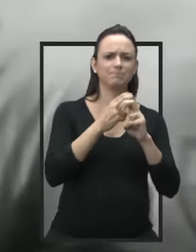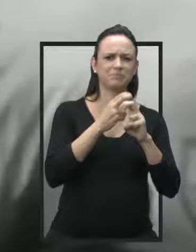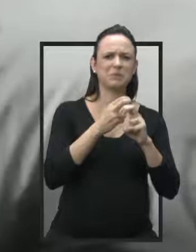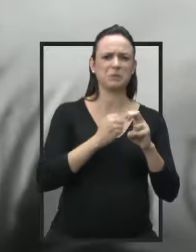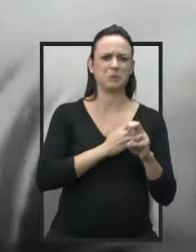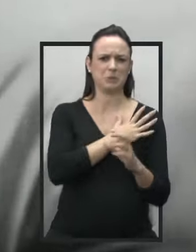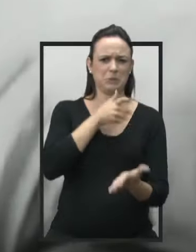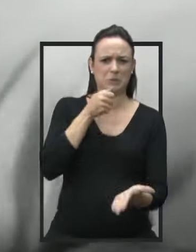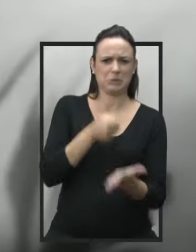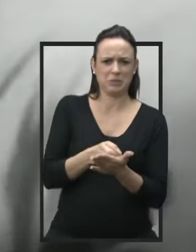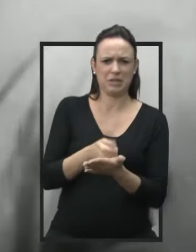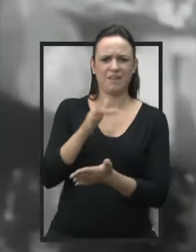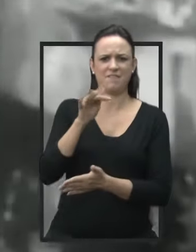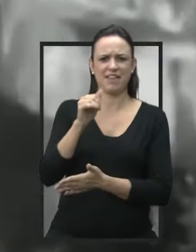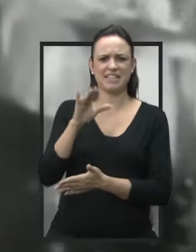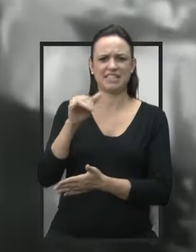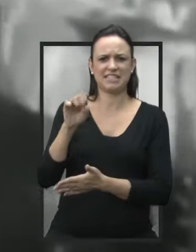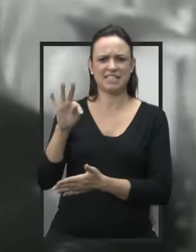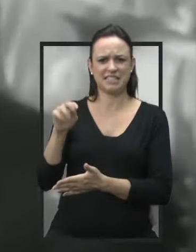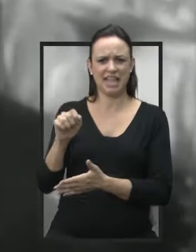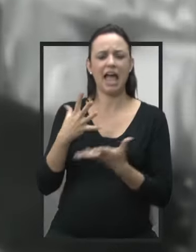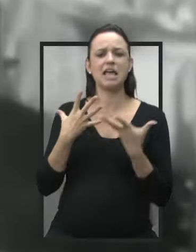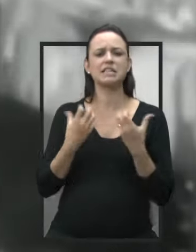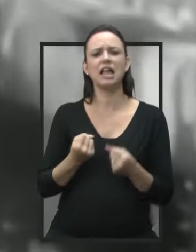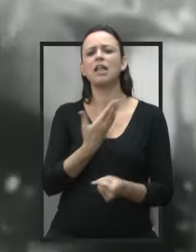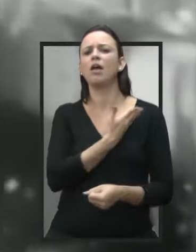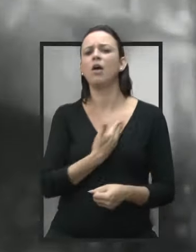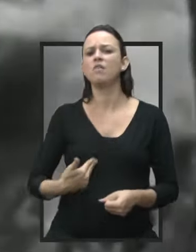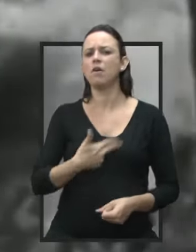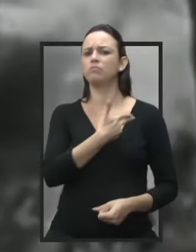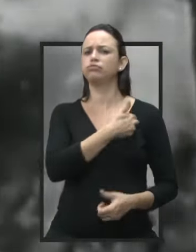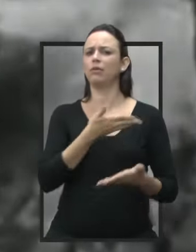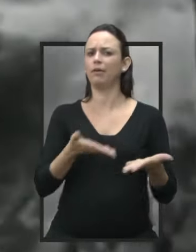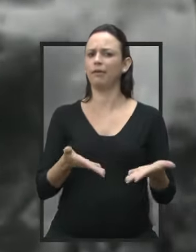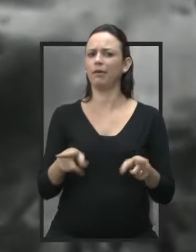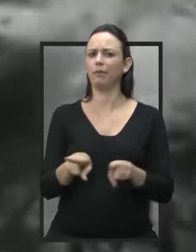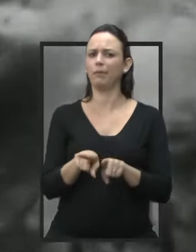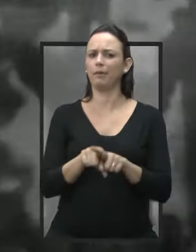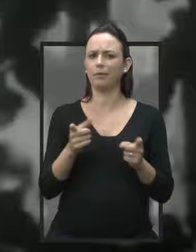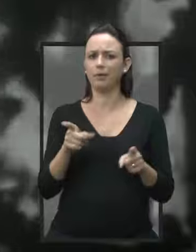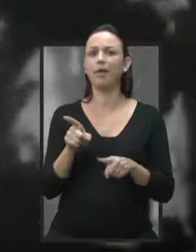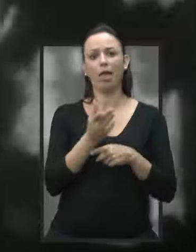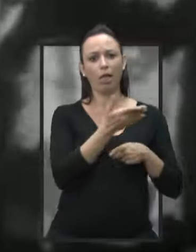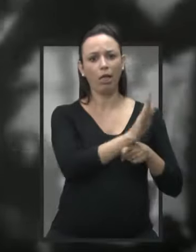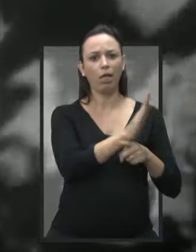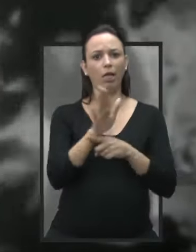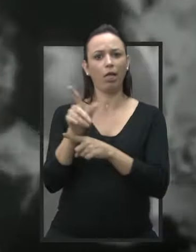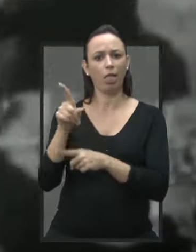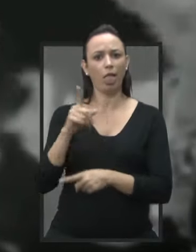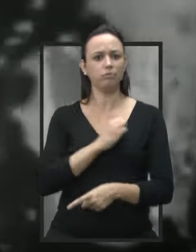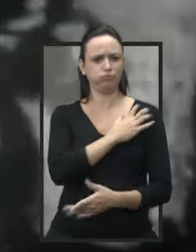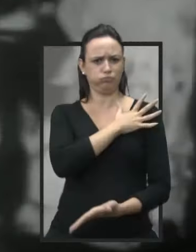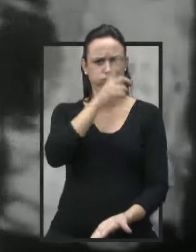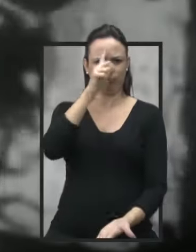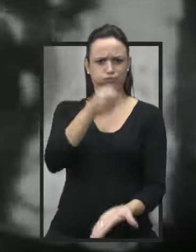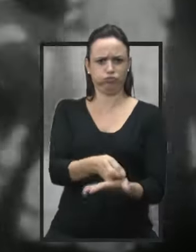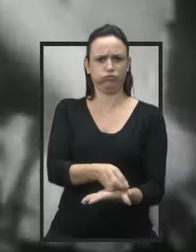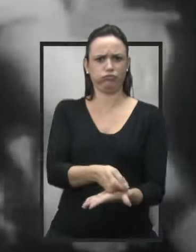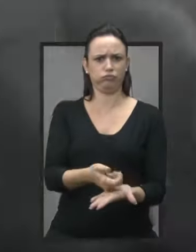nazistas e fascistas lá fora e aceitar a era Vargas por aqui, que inclusive chegou a colaborar com esses